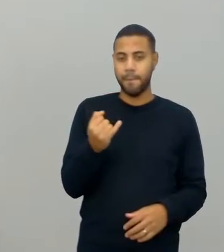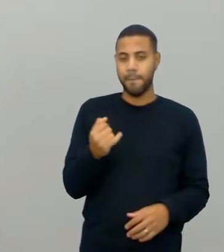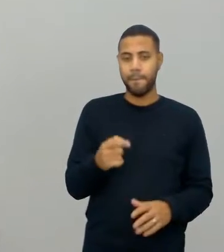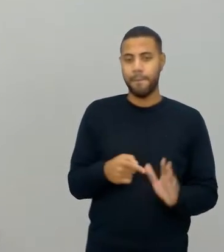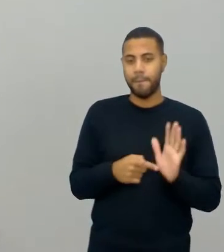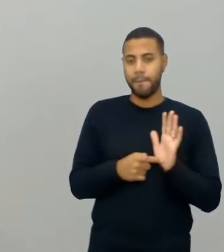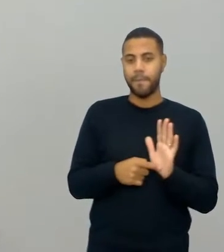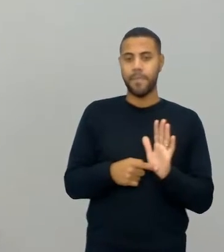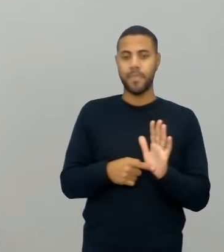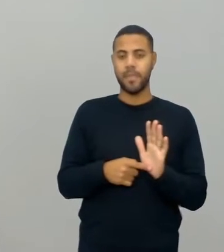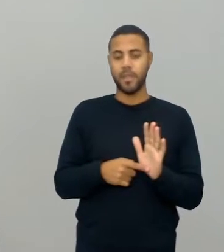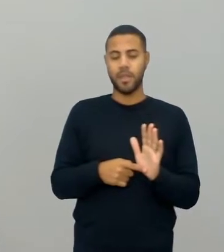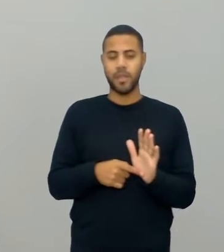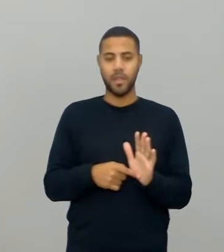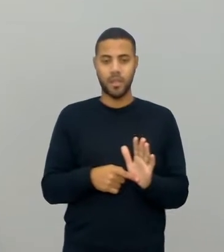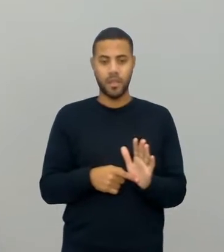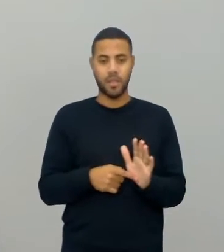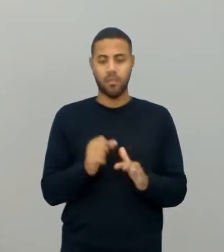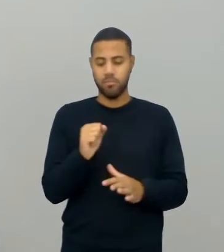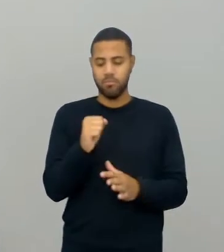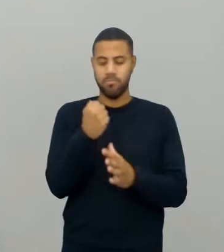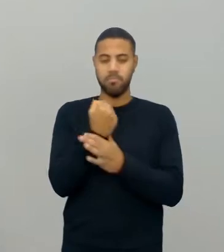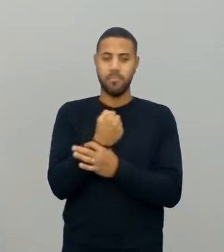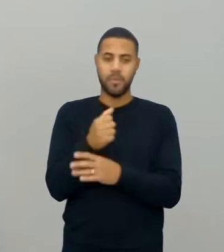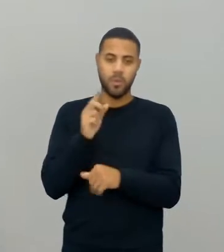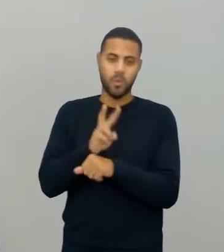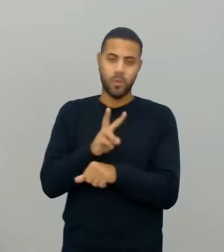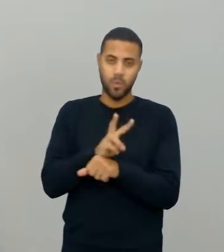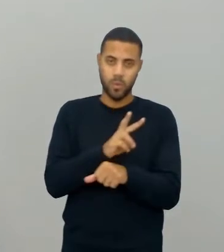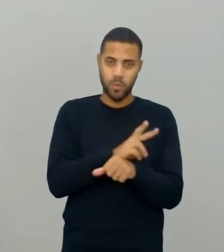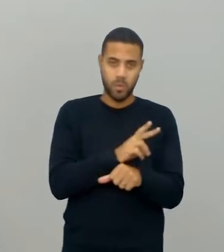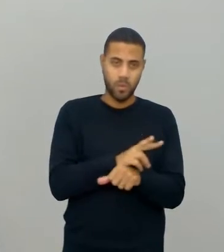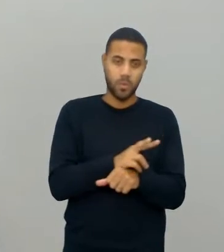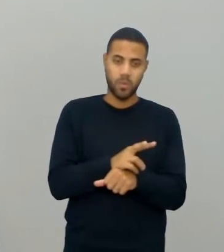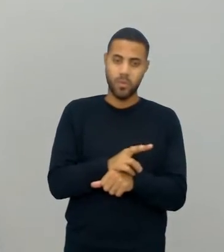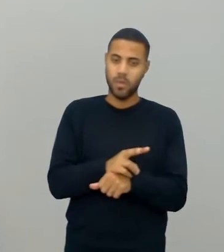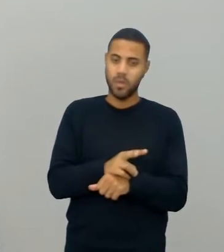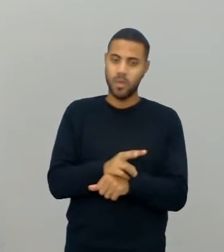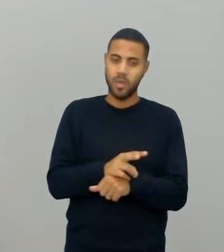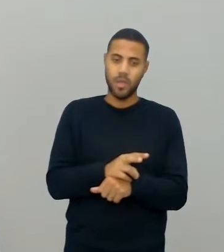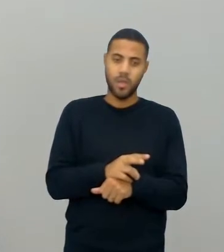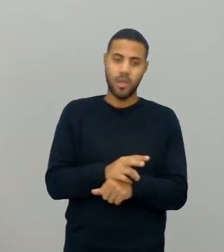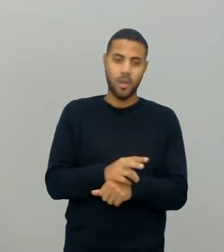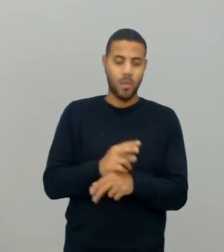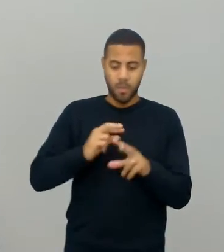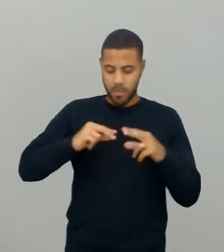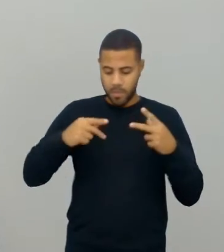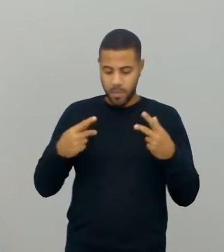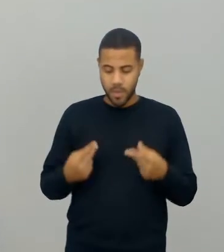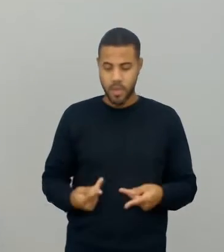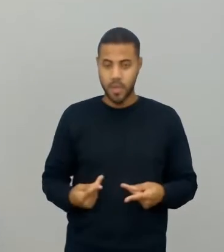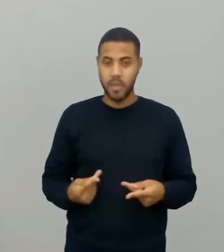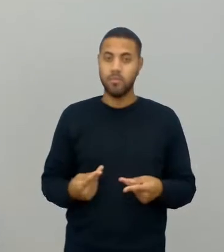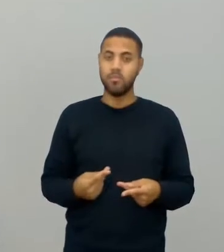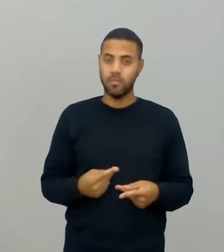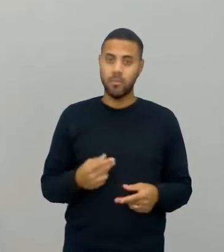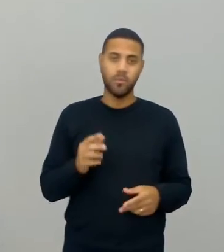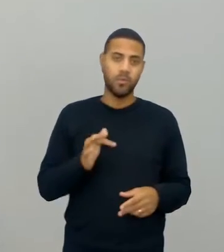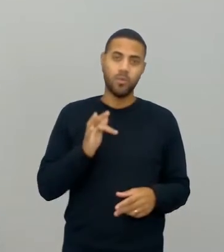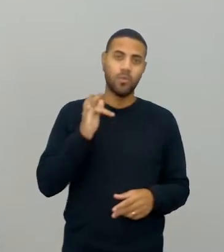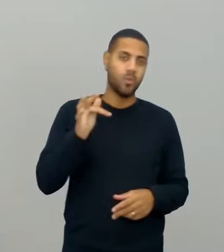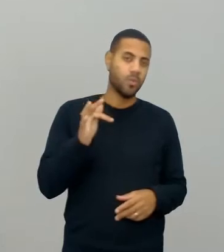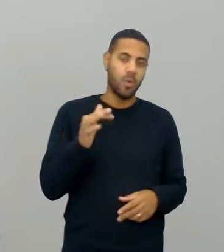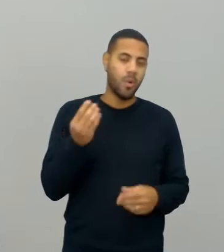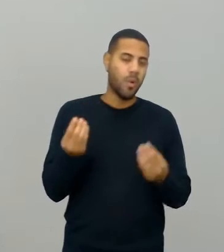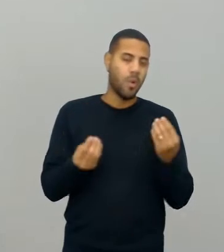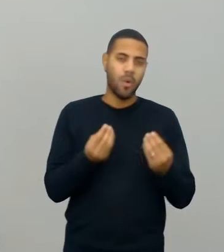forma de manter, né, a preservação até da nossa própria espécie, né? A espécie humana. Então, a gente precisa, e